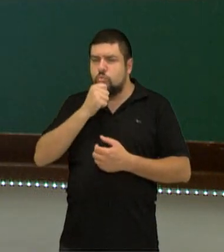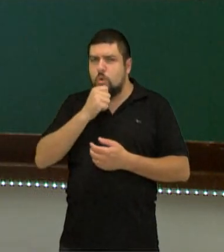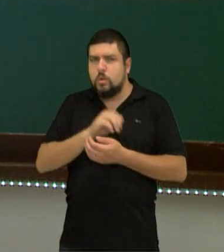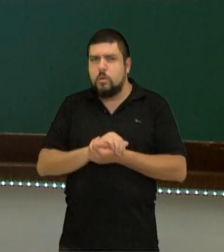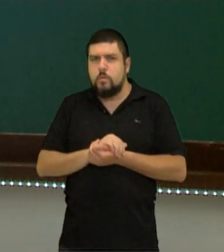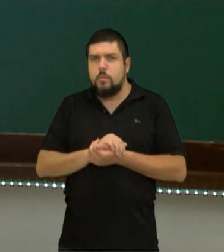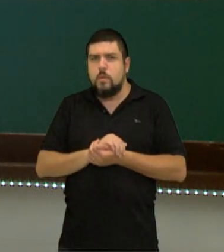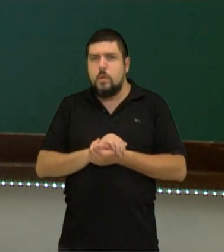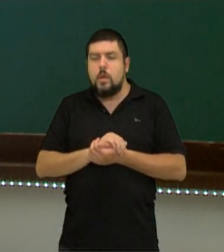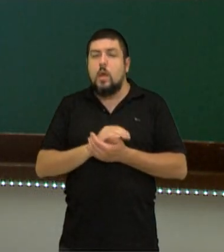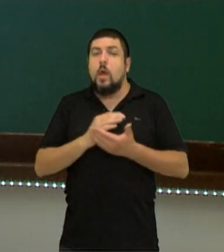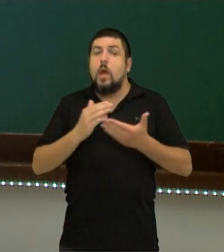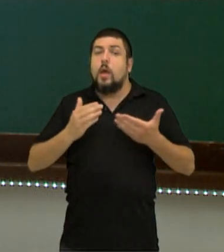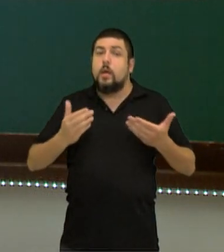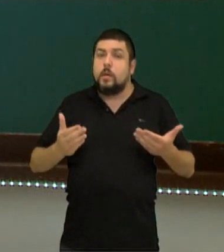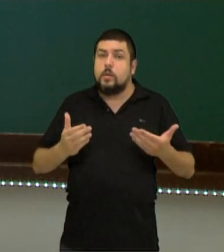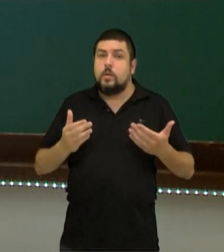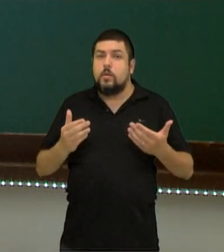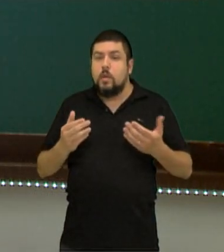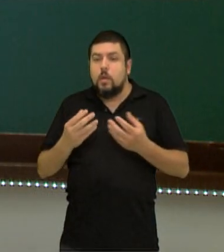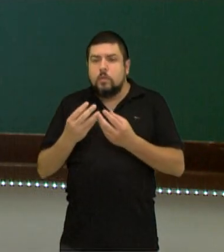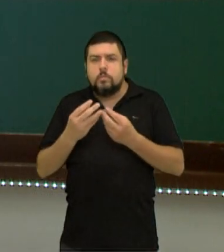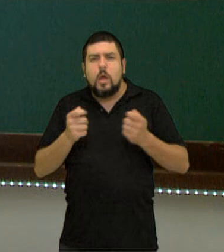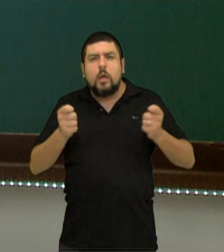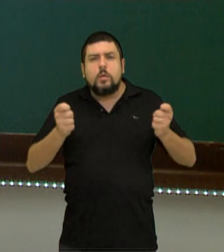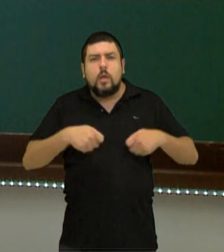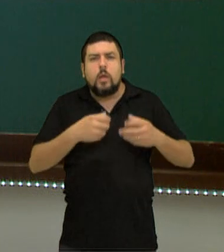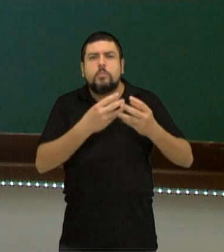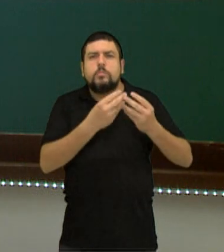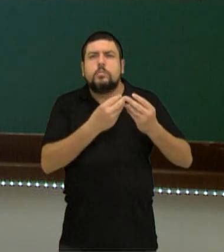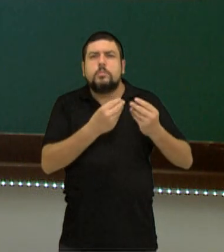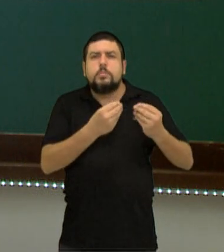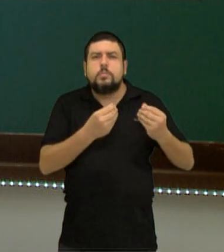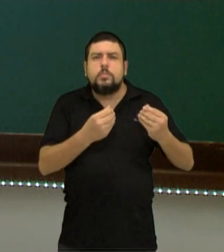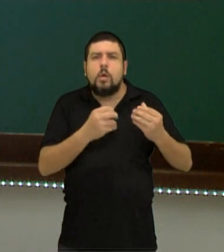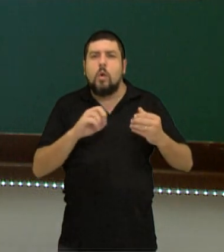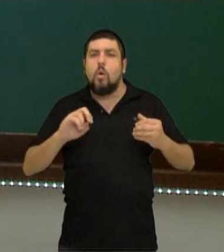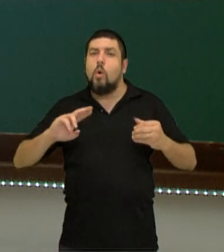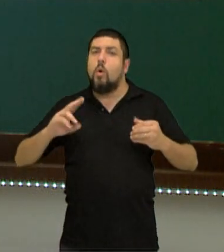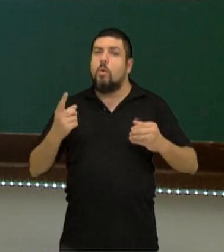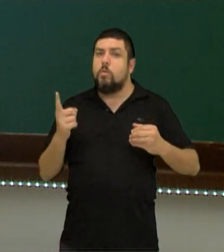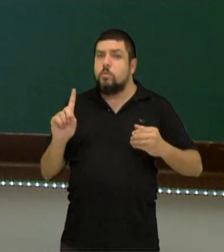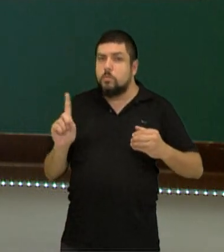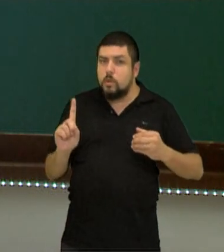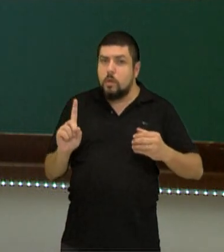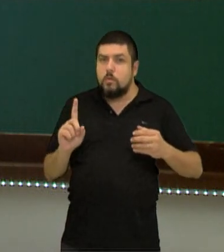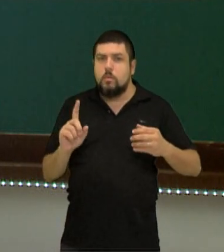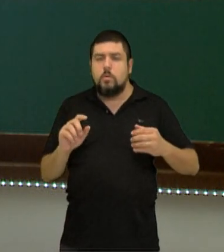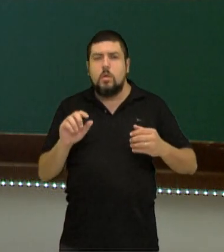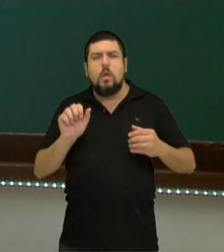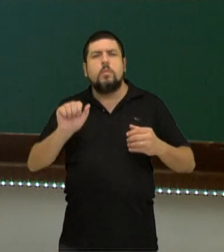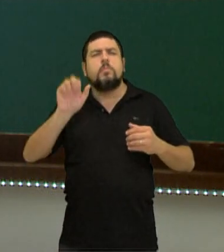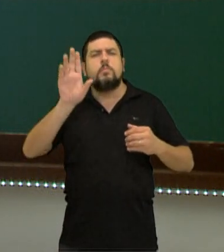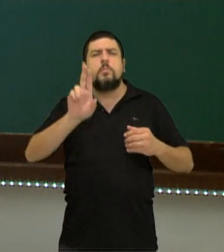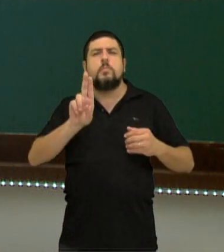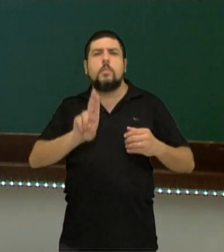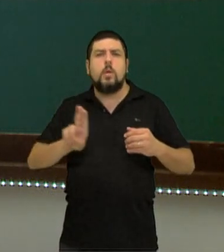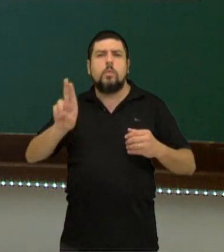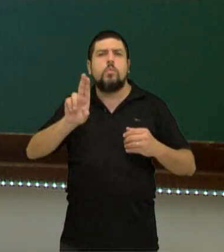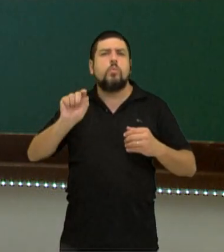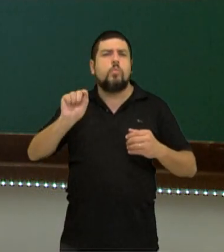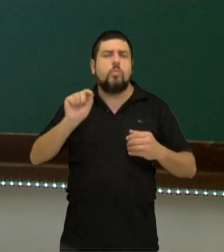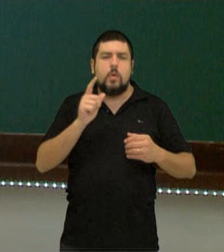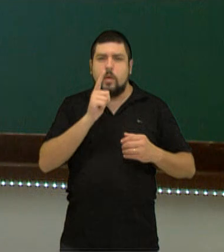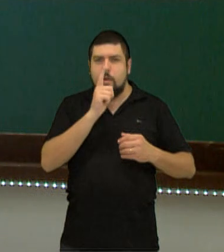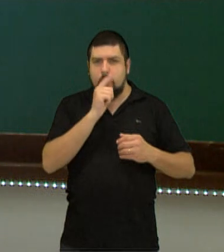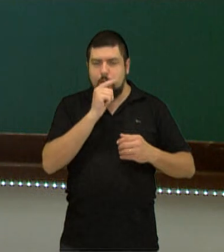de dissolver ou não outras substâncias, e geralmente é a água que nós utilizamos para fazer